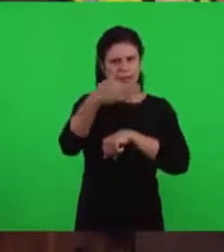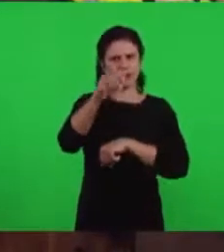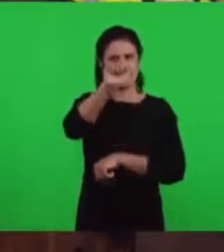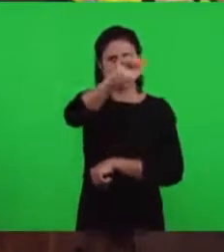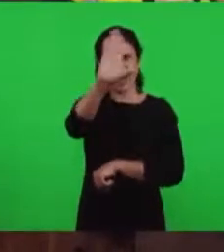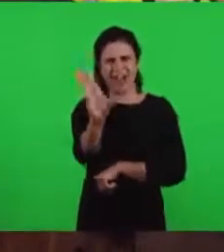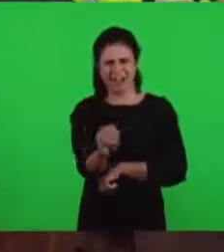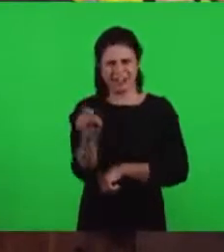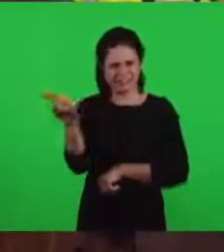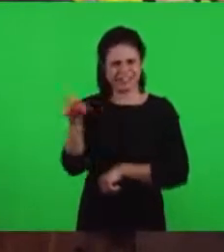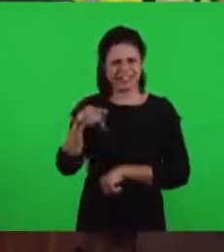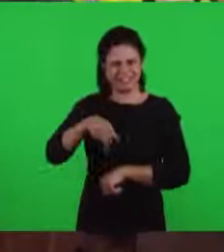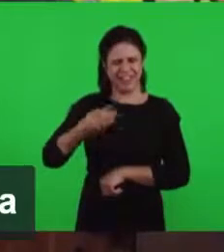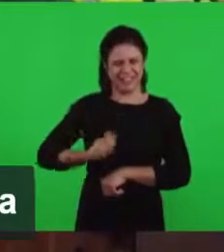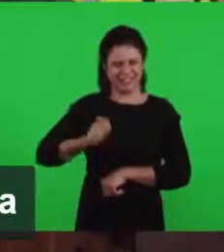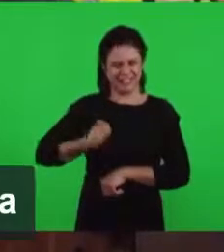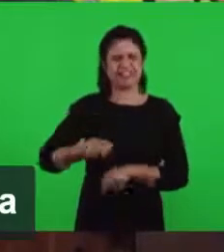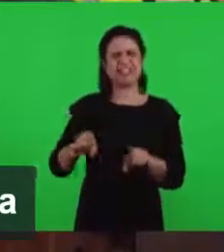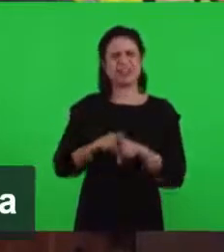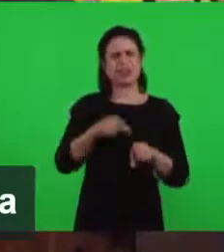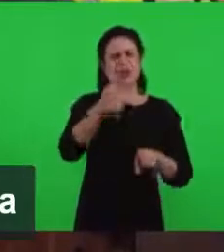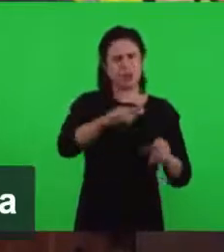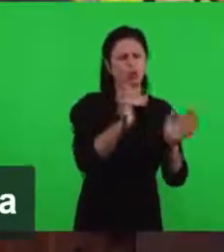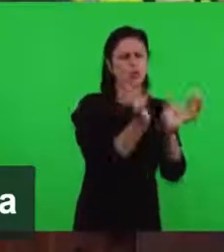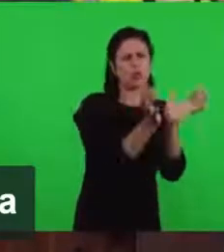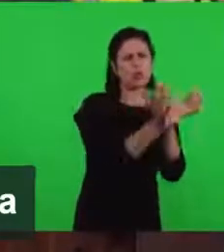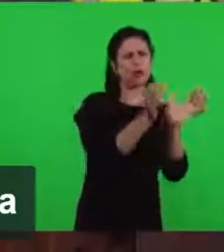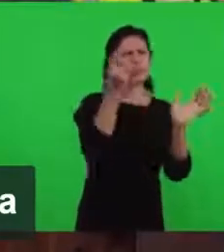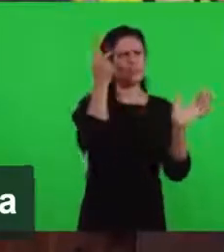e são paulo